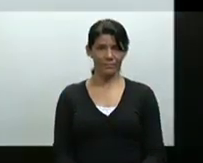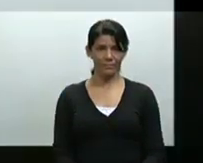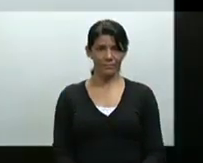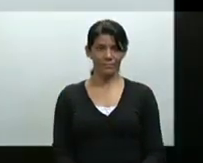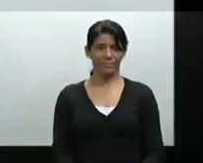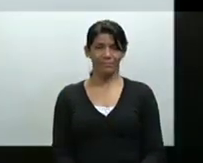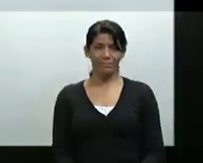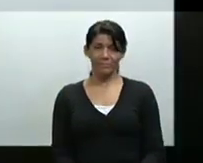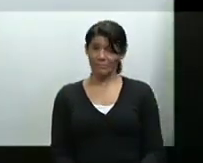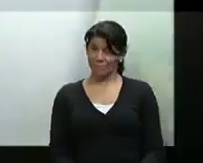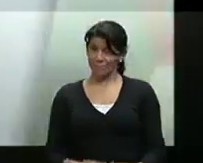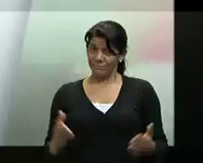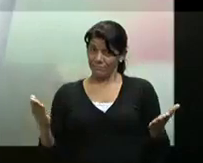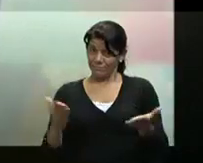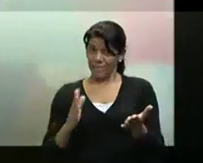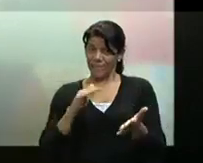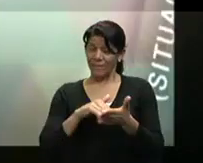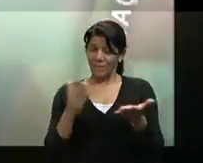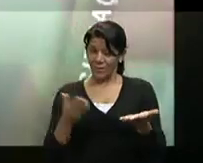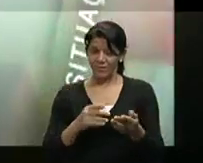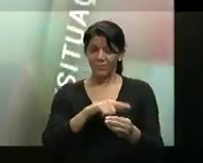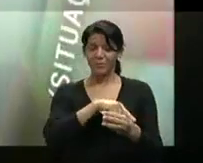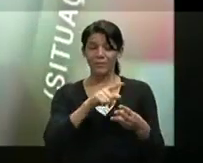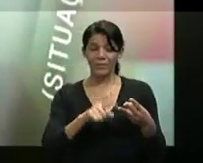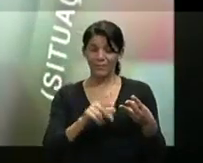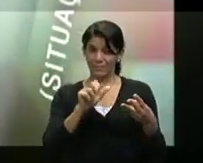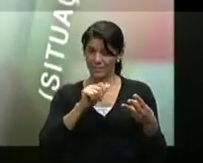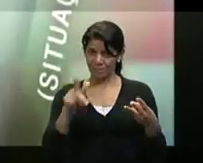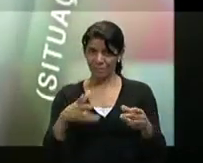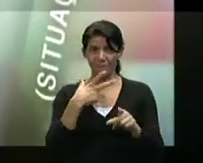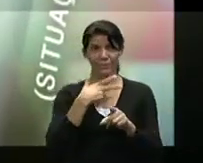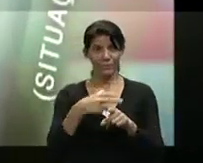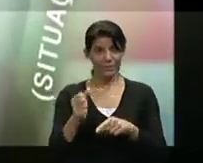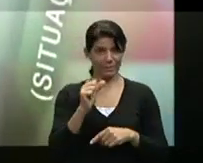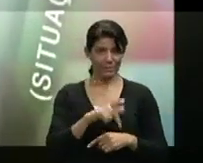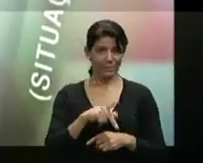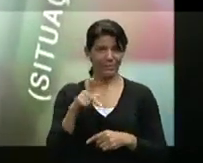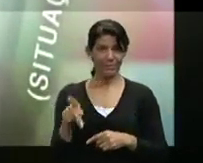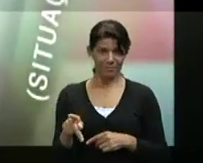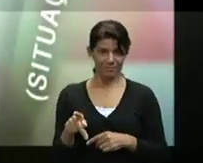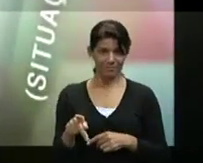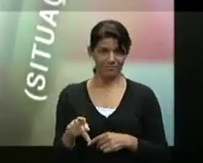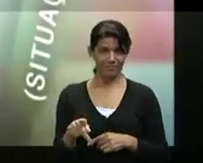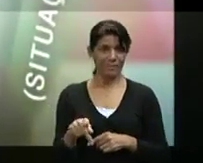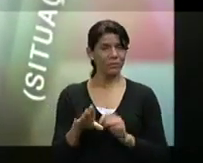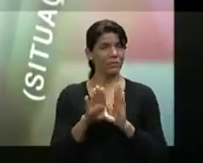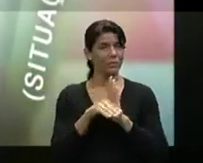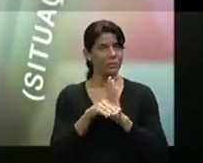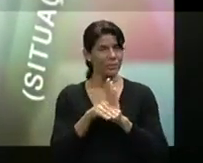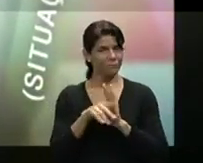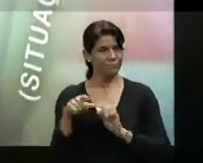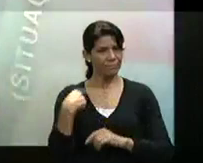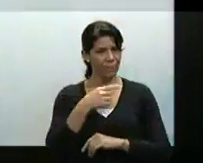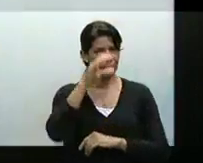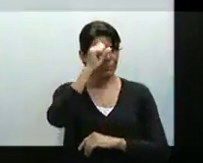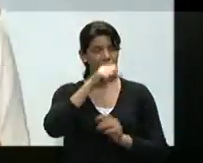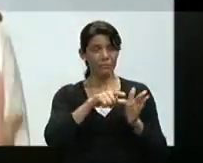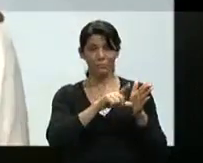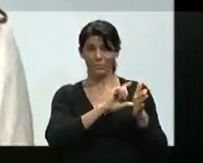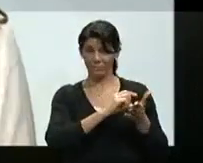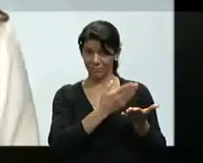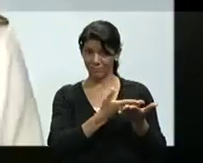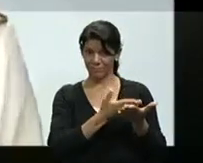Até agora, vimos 3 situações problemas sendo resolvidas pelo professor, com conceitos que aprendemos na